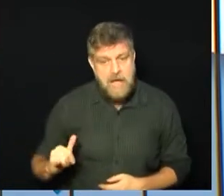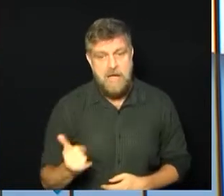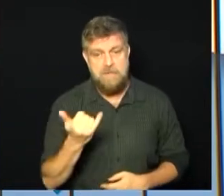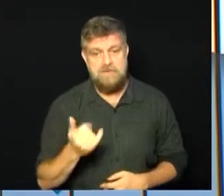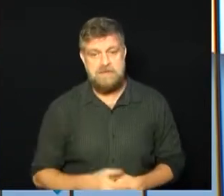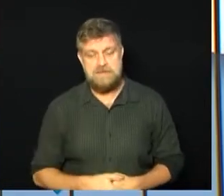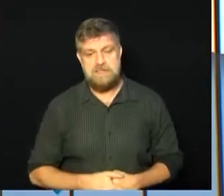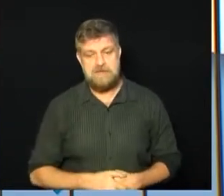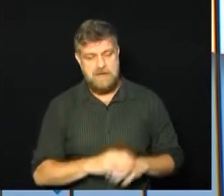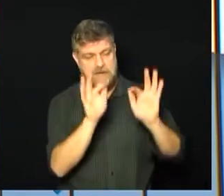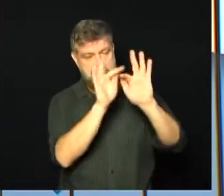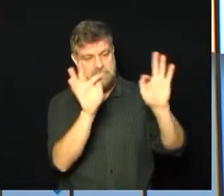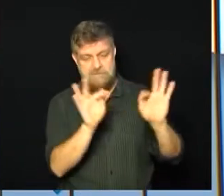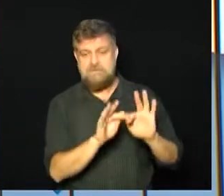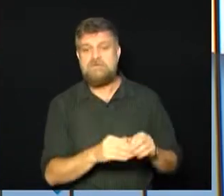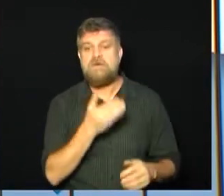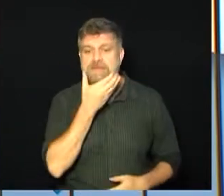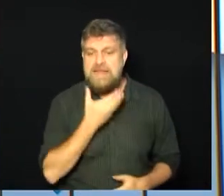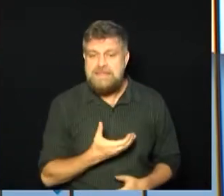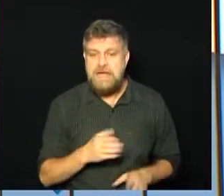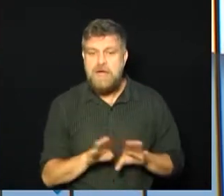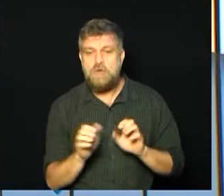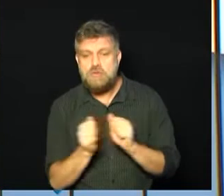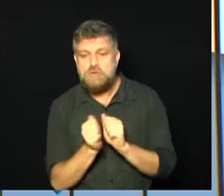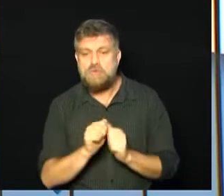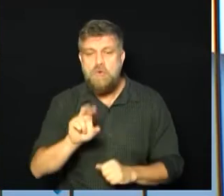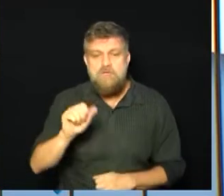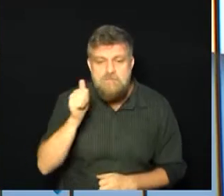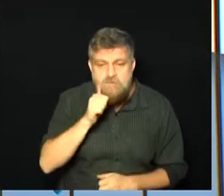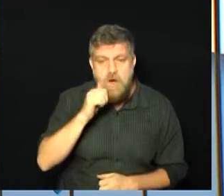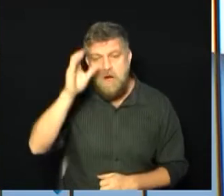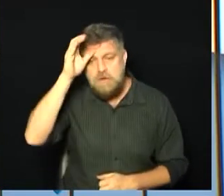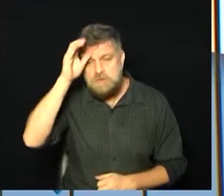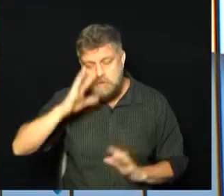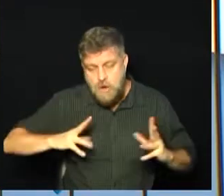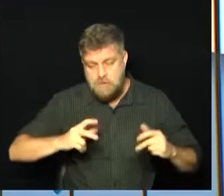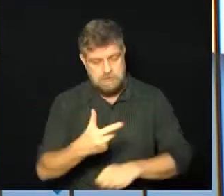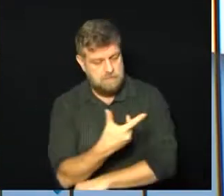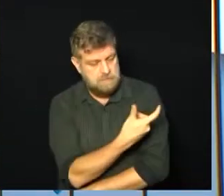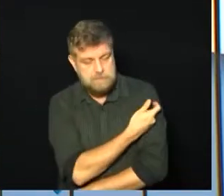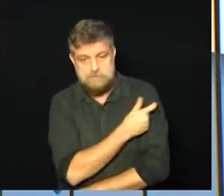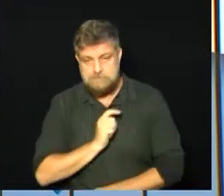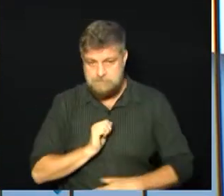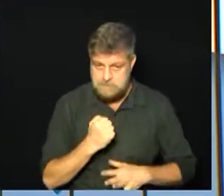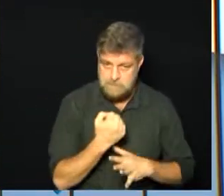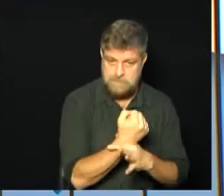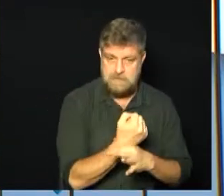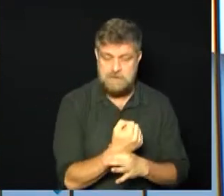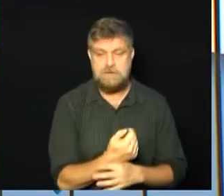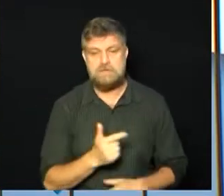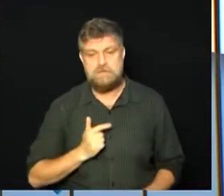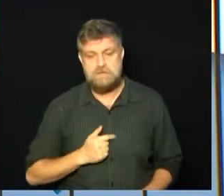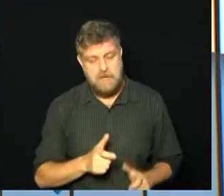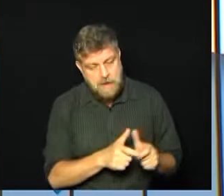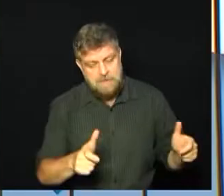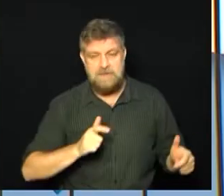festa de Natal, perto da sua família, dos seus avós, tios, todo mundo imunizado, garantindo a segurança da maioria e